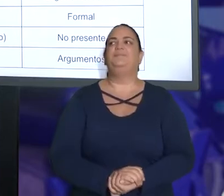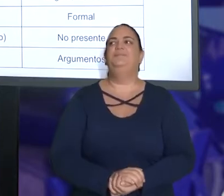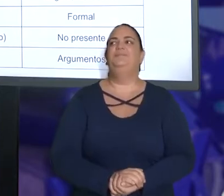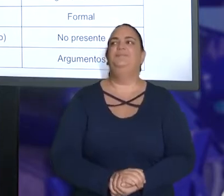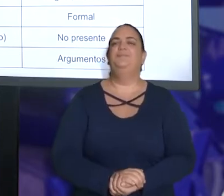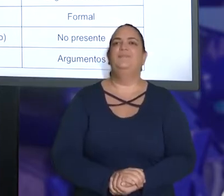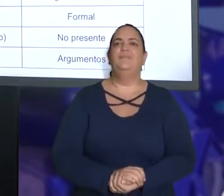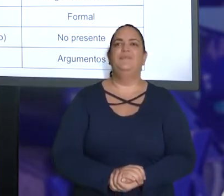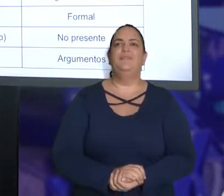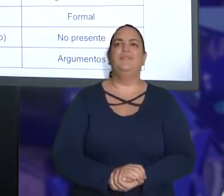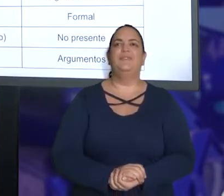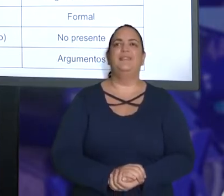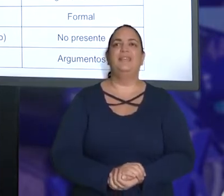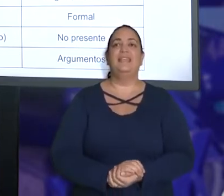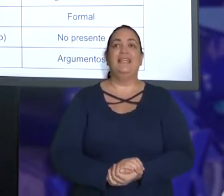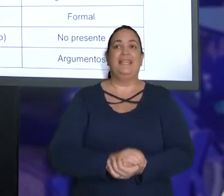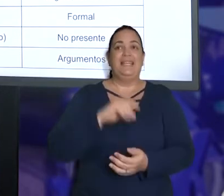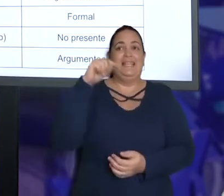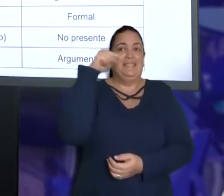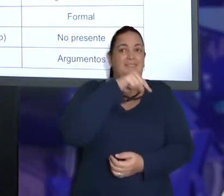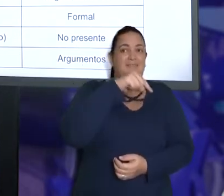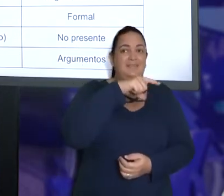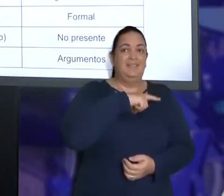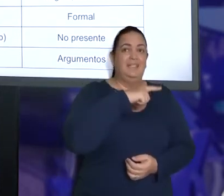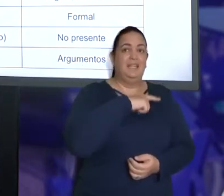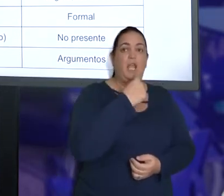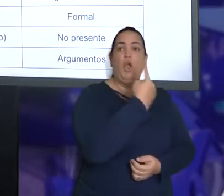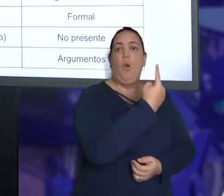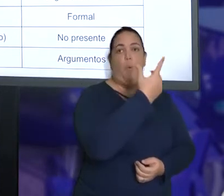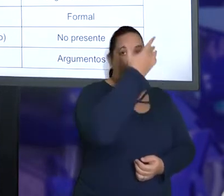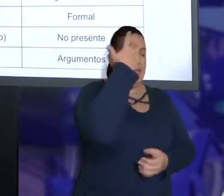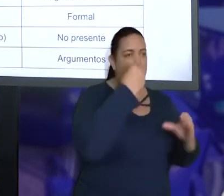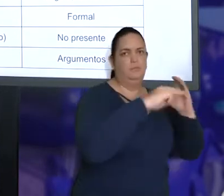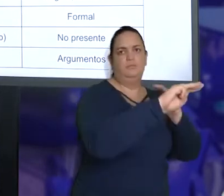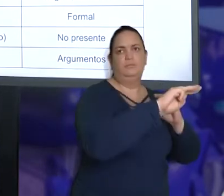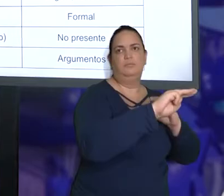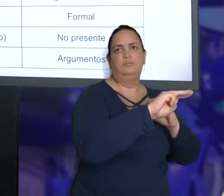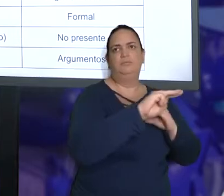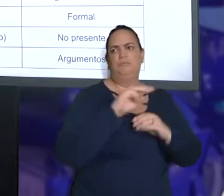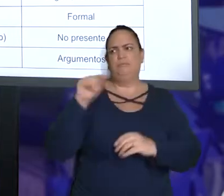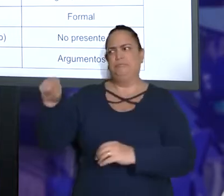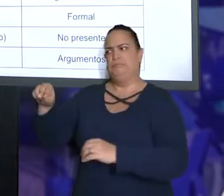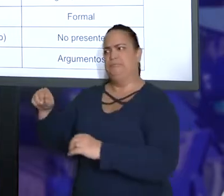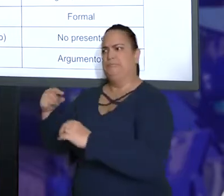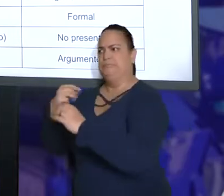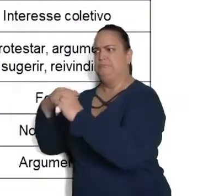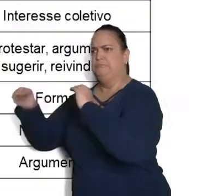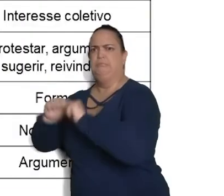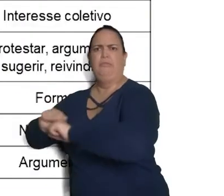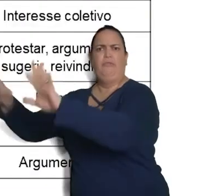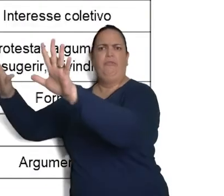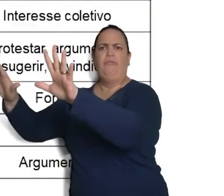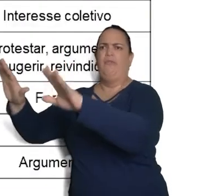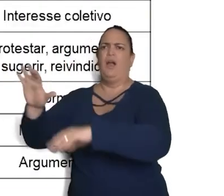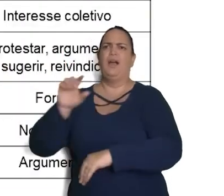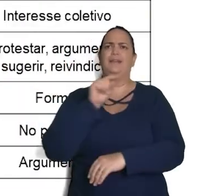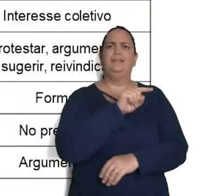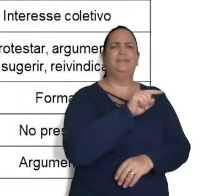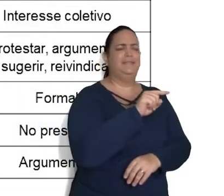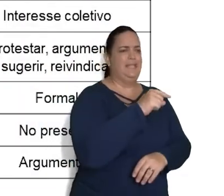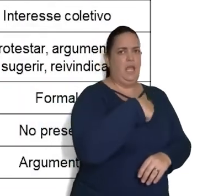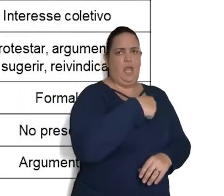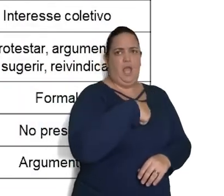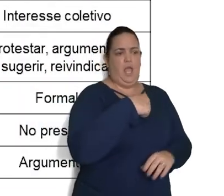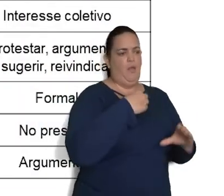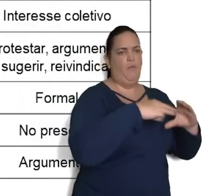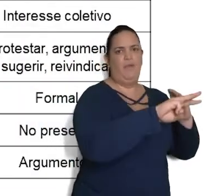Vamos correr. A carta pessoal, ela tem destinatário, um só. A carta aberta tem vários. O remetentes, um só. Remetente